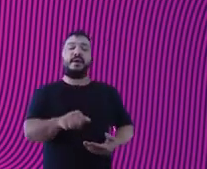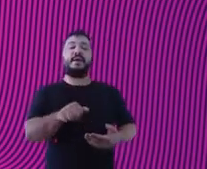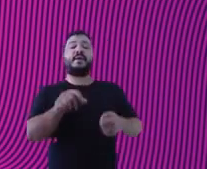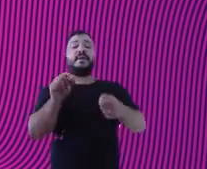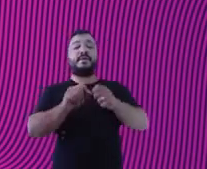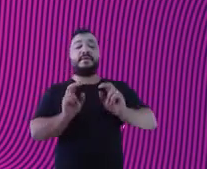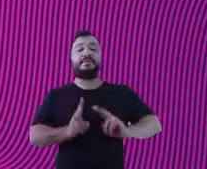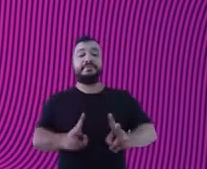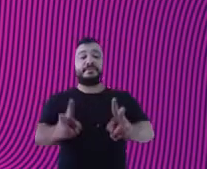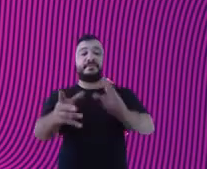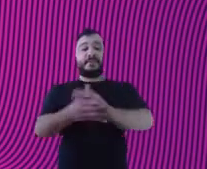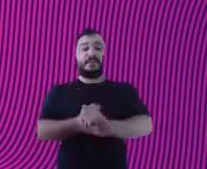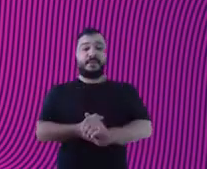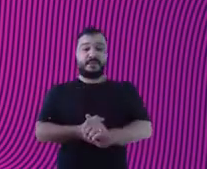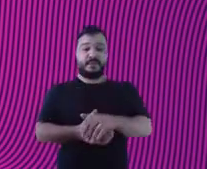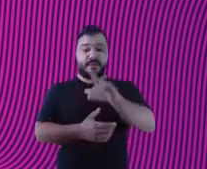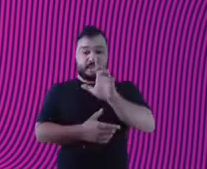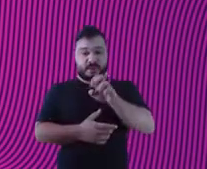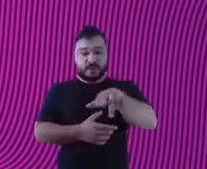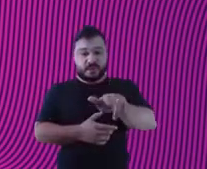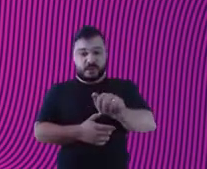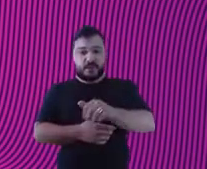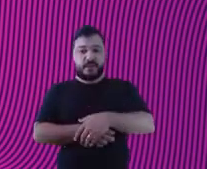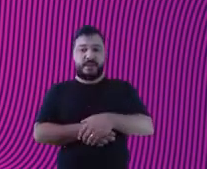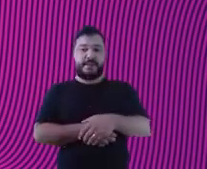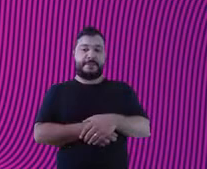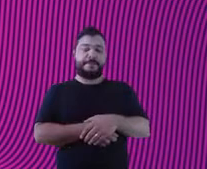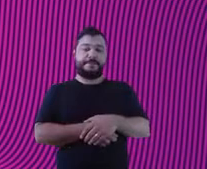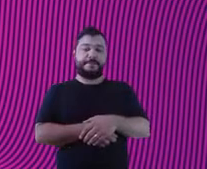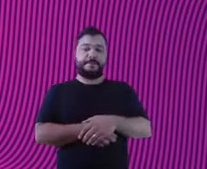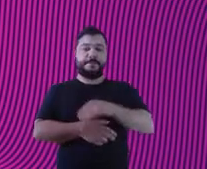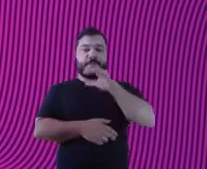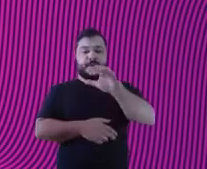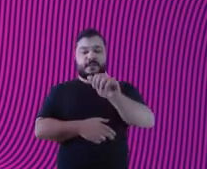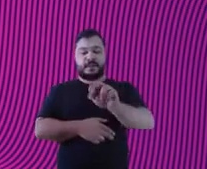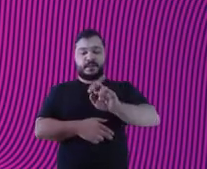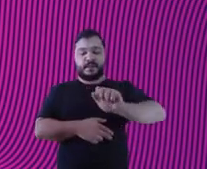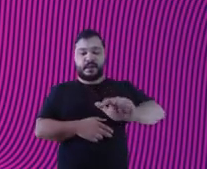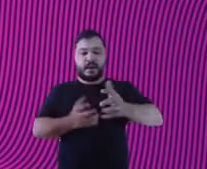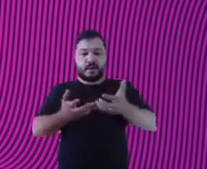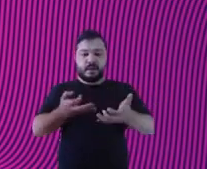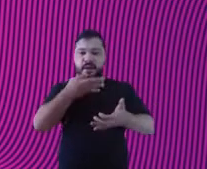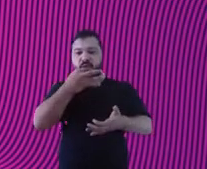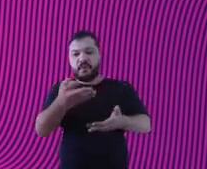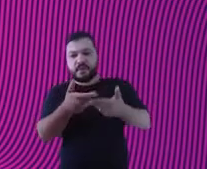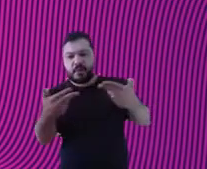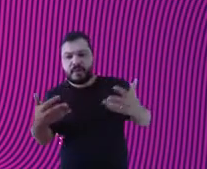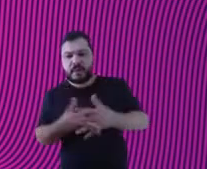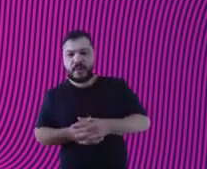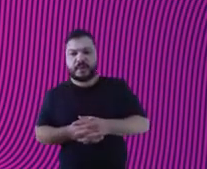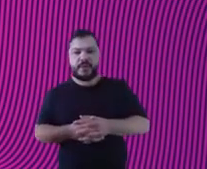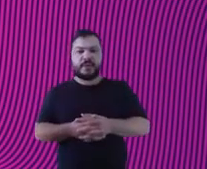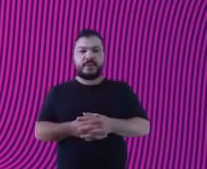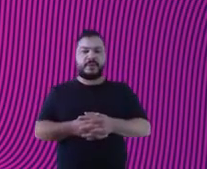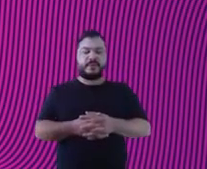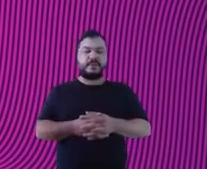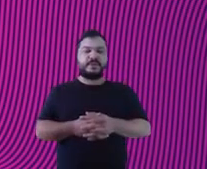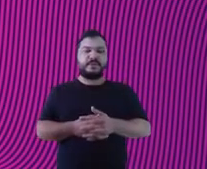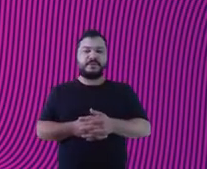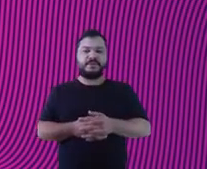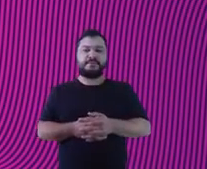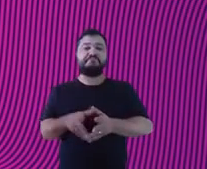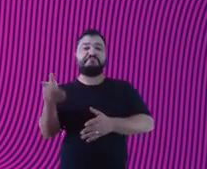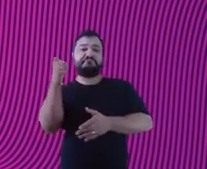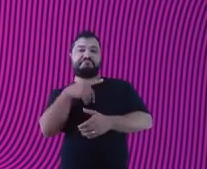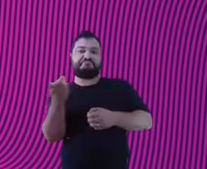manutenção com Lena. Carol, você quer comentar aí? Consegui. Conseguiu